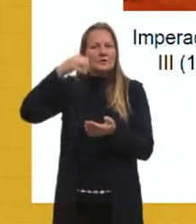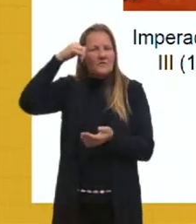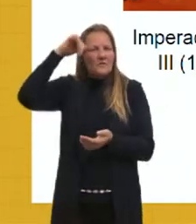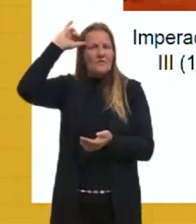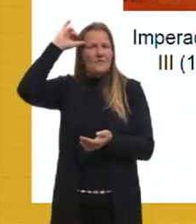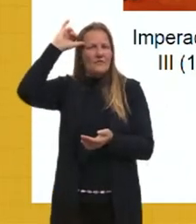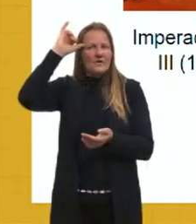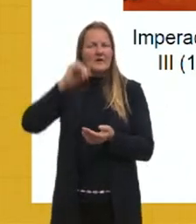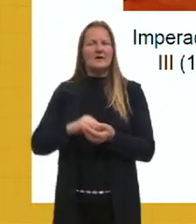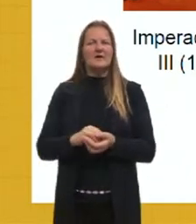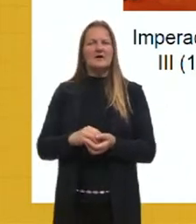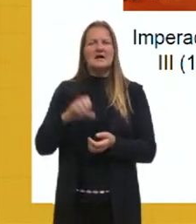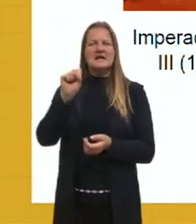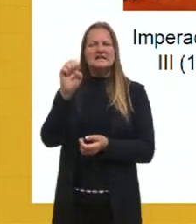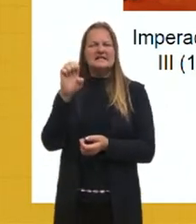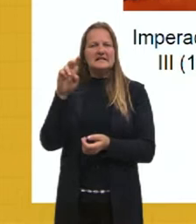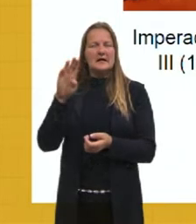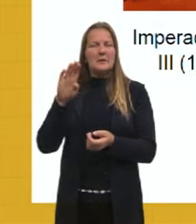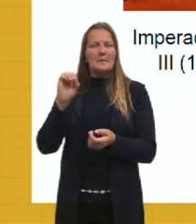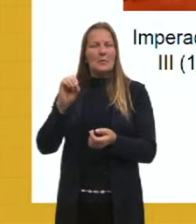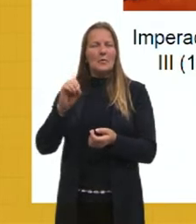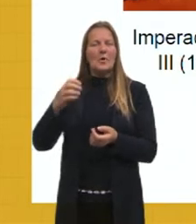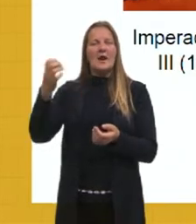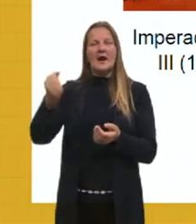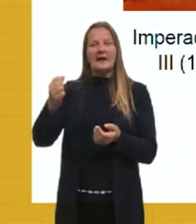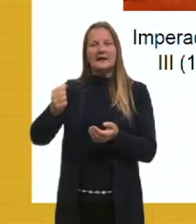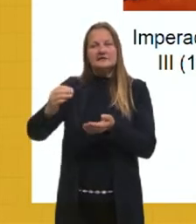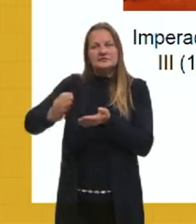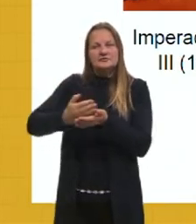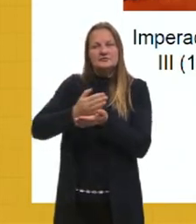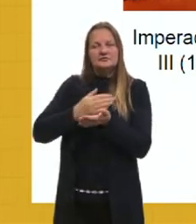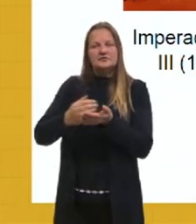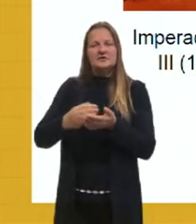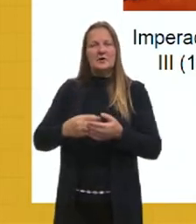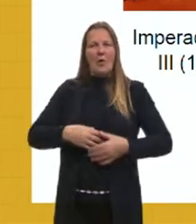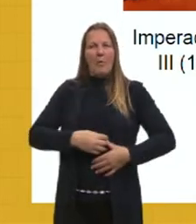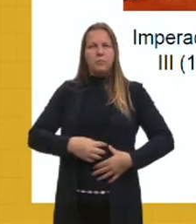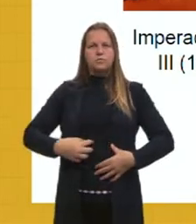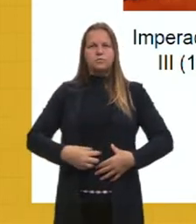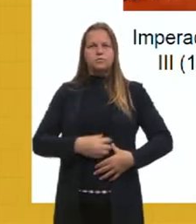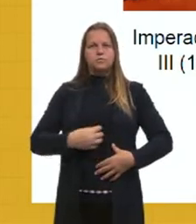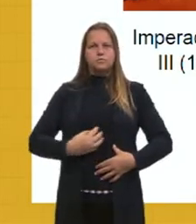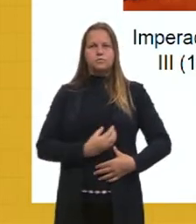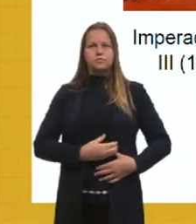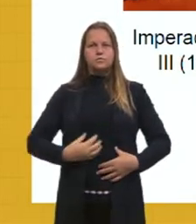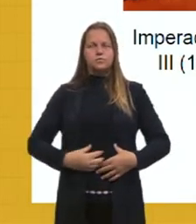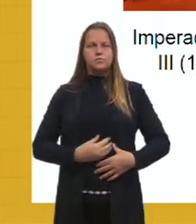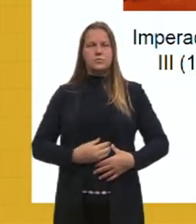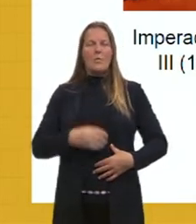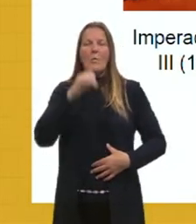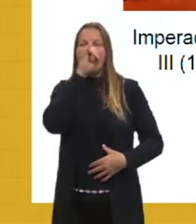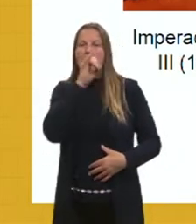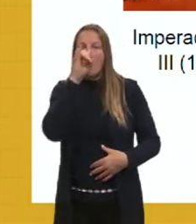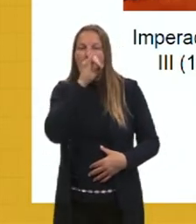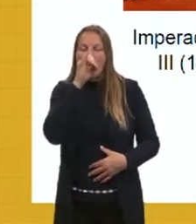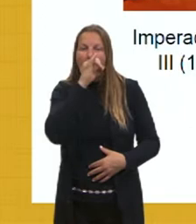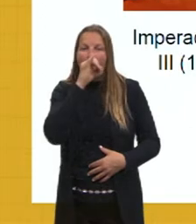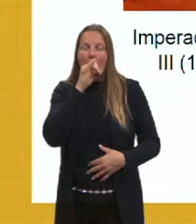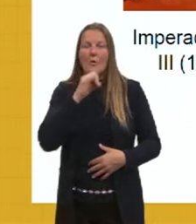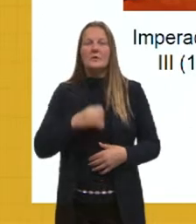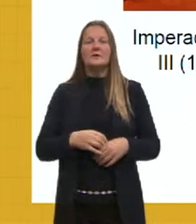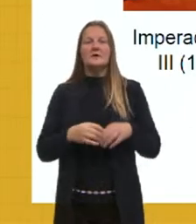vaca sebo o leite desnatado estômago de porco e o Uber e triturado o Uber